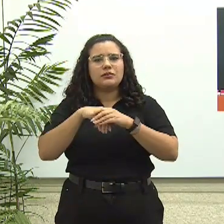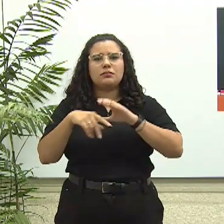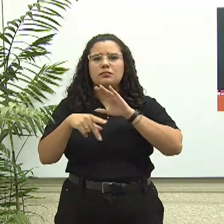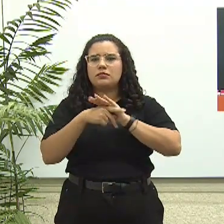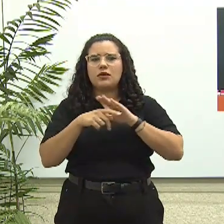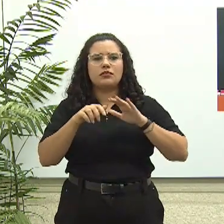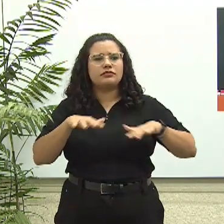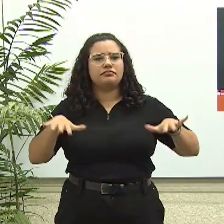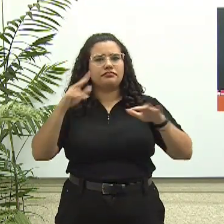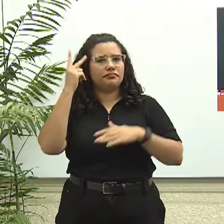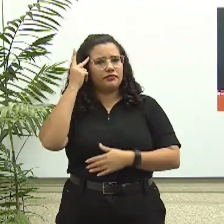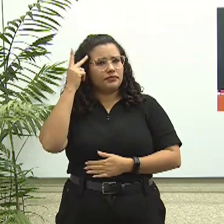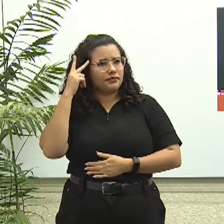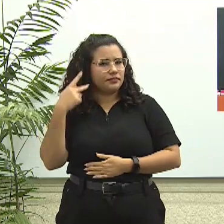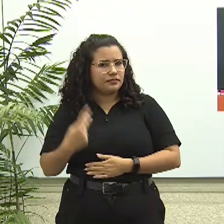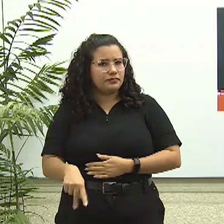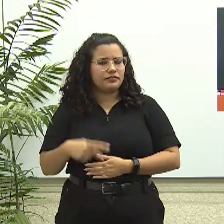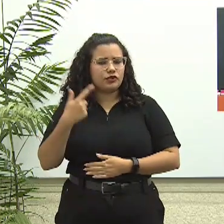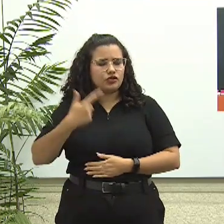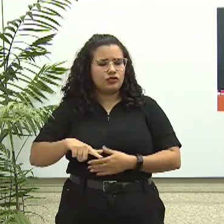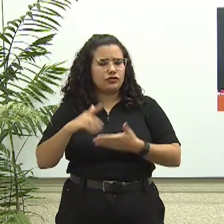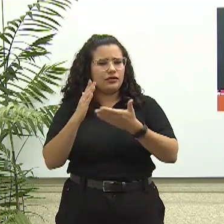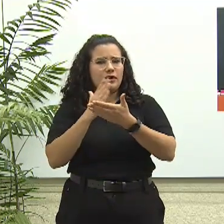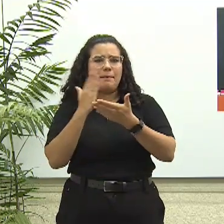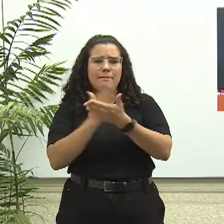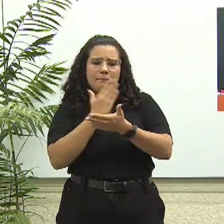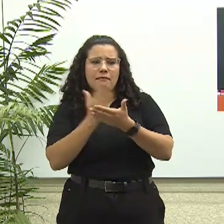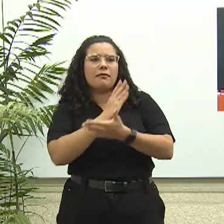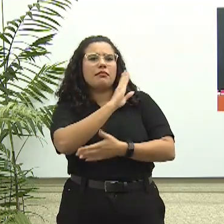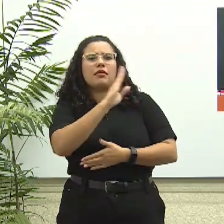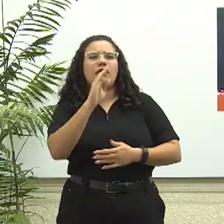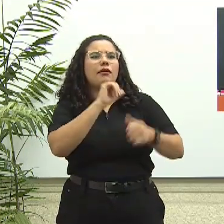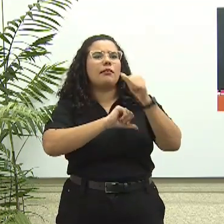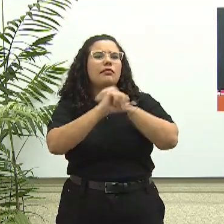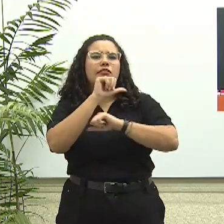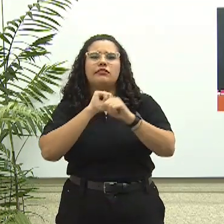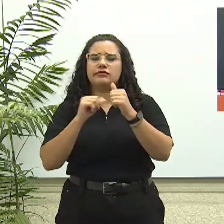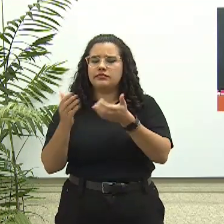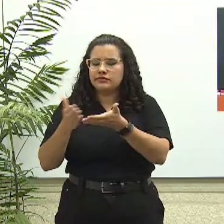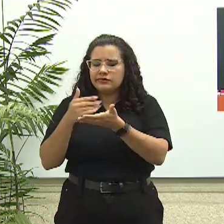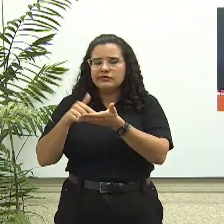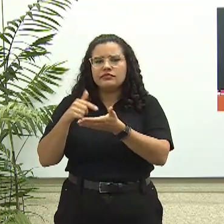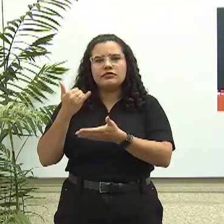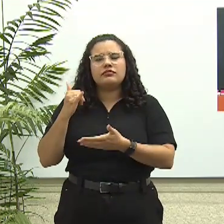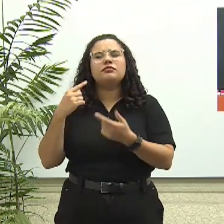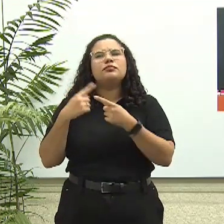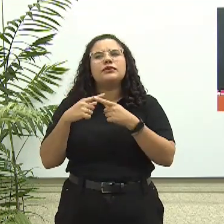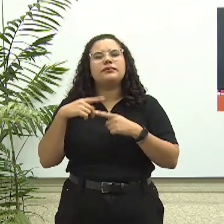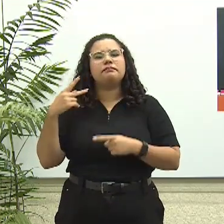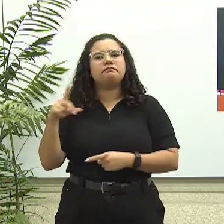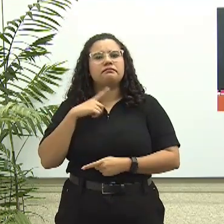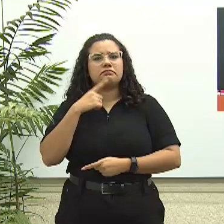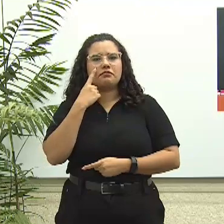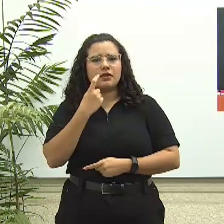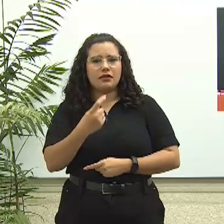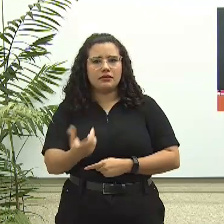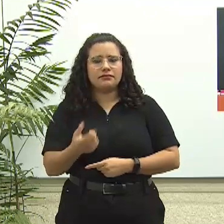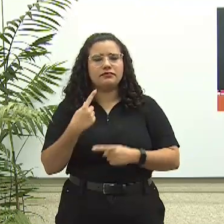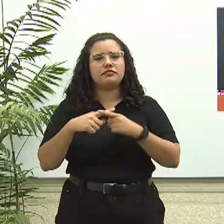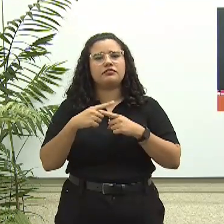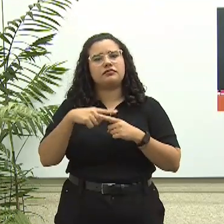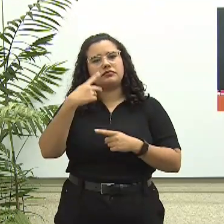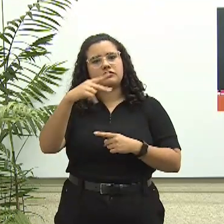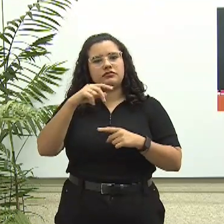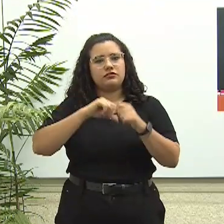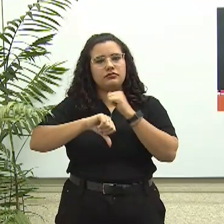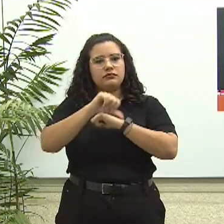São Paulo né qual seria o interesse né qual seria o interesse eh de você renovar sua